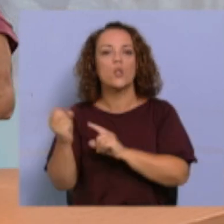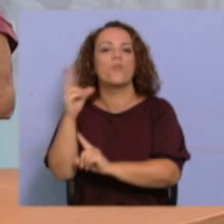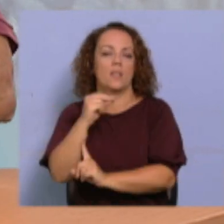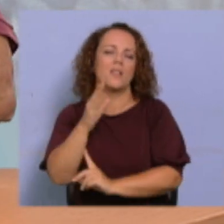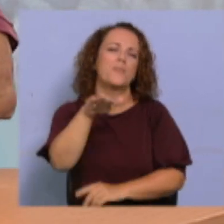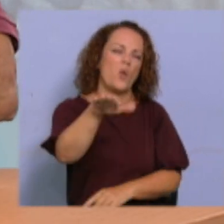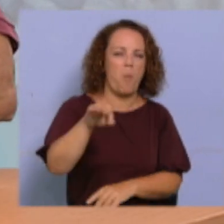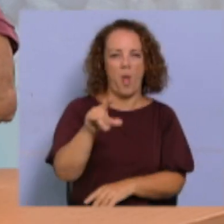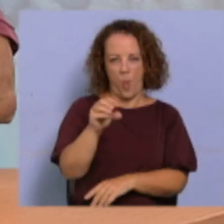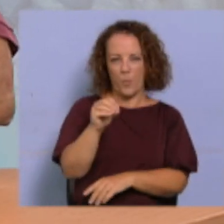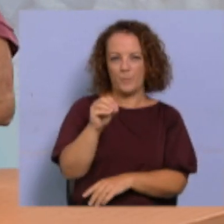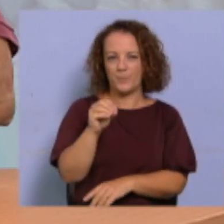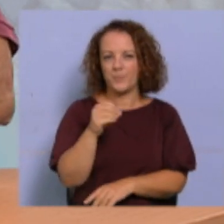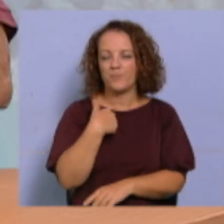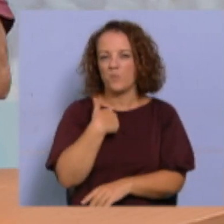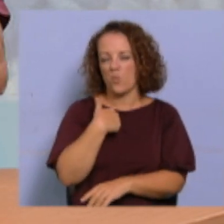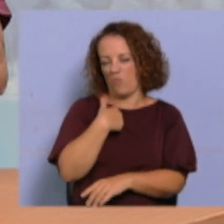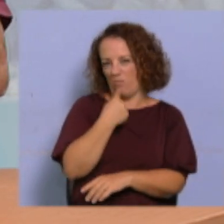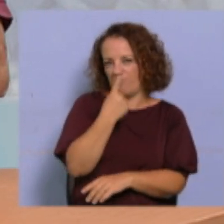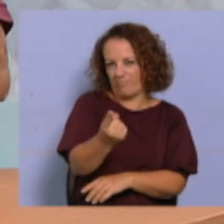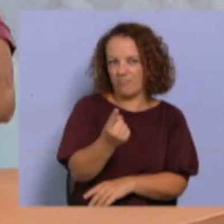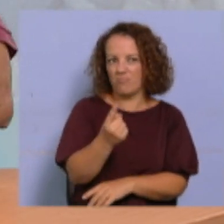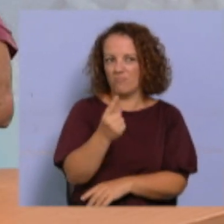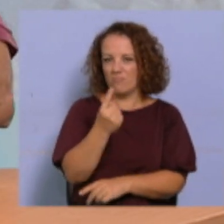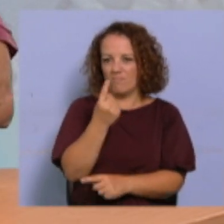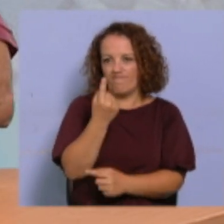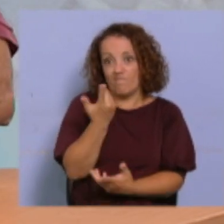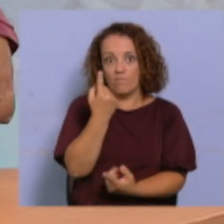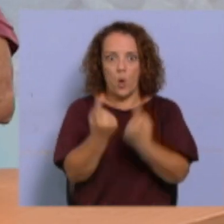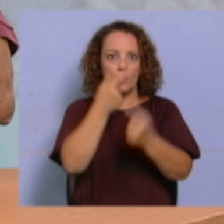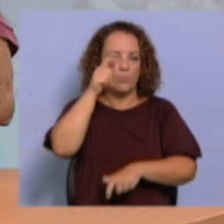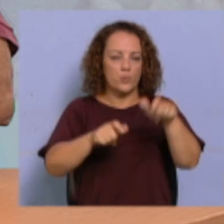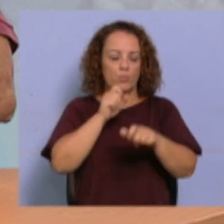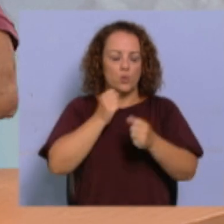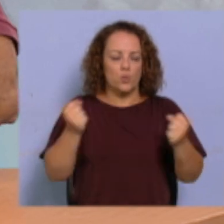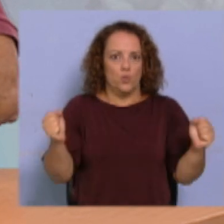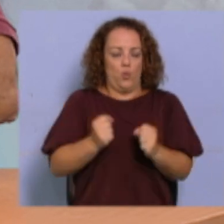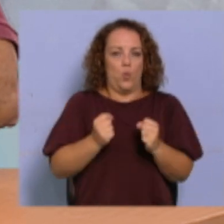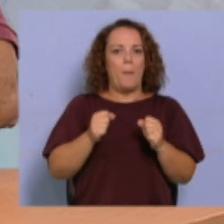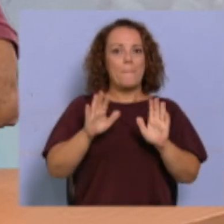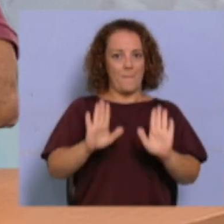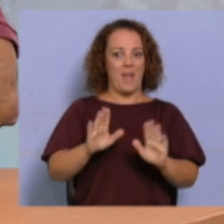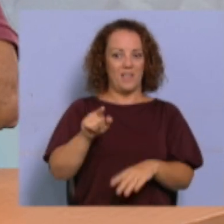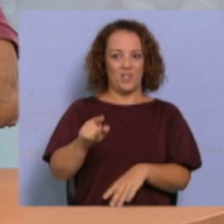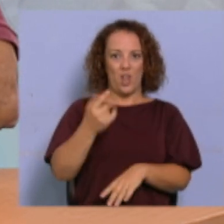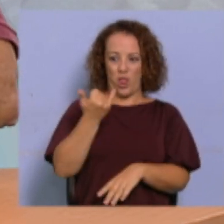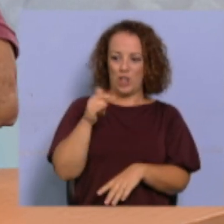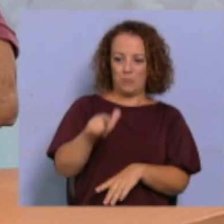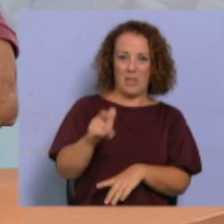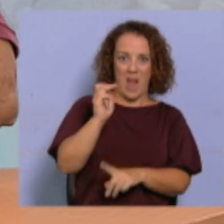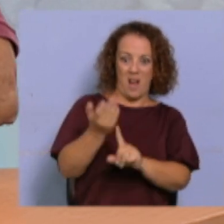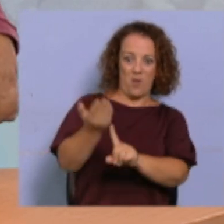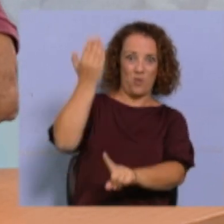eu vou dizer uma coisa que poderá chocar algumas pessoas, mas isto que se passou há 2000 anos passa-se